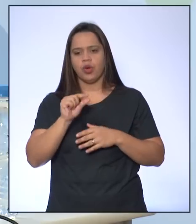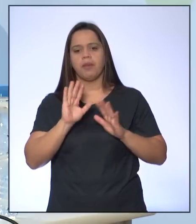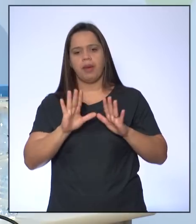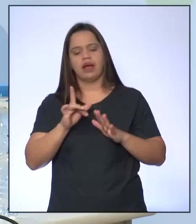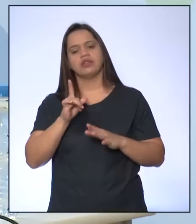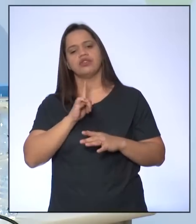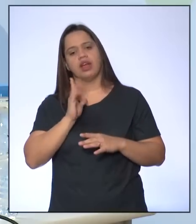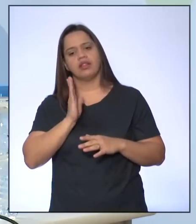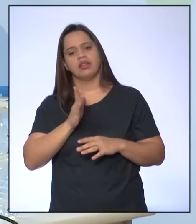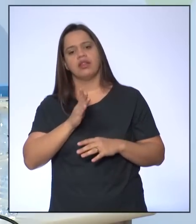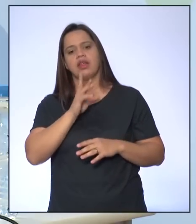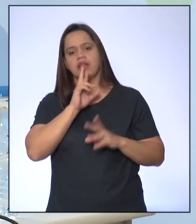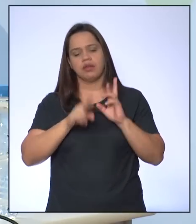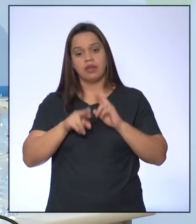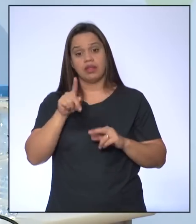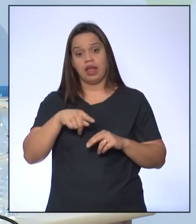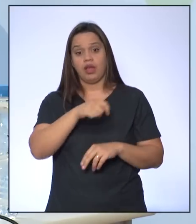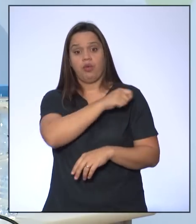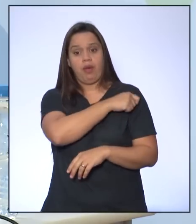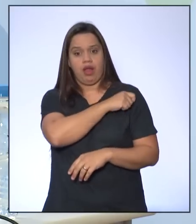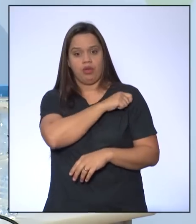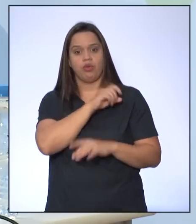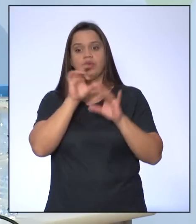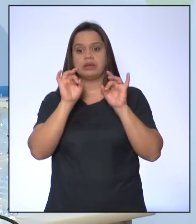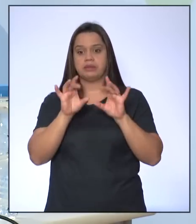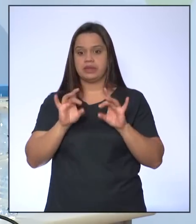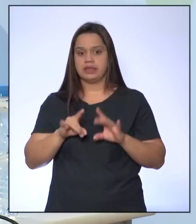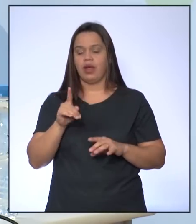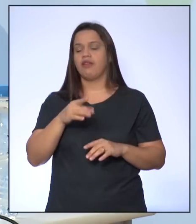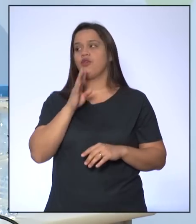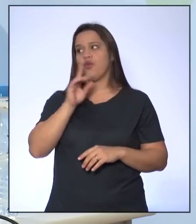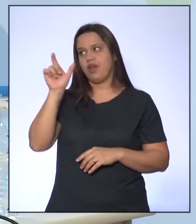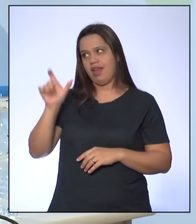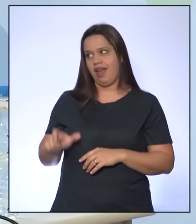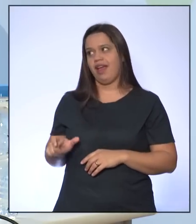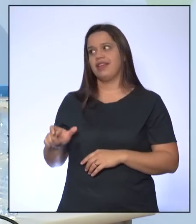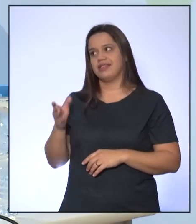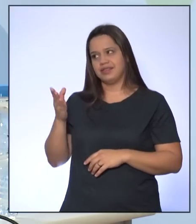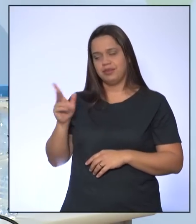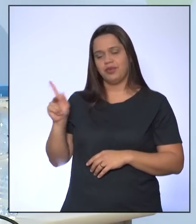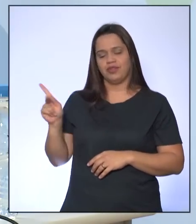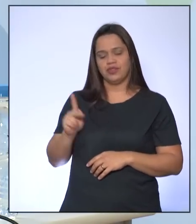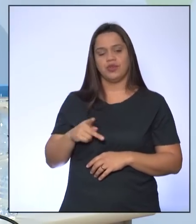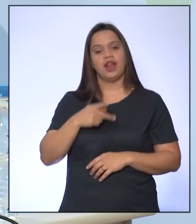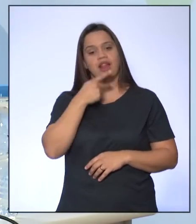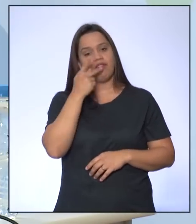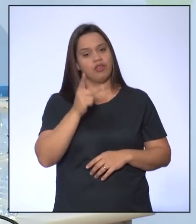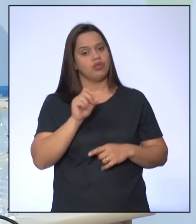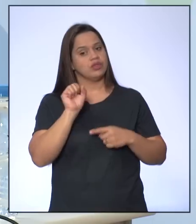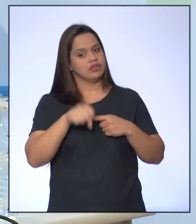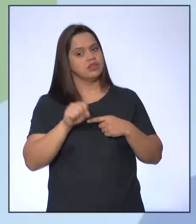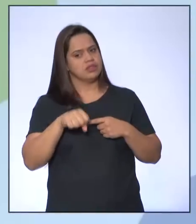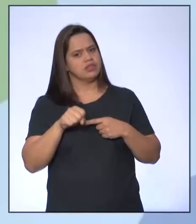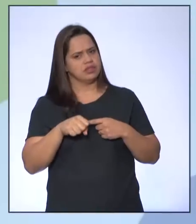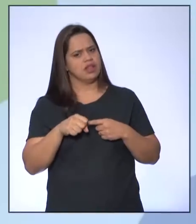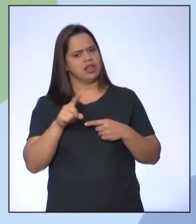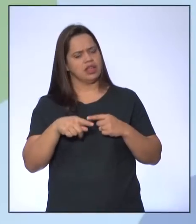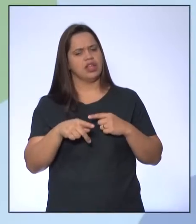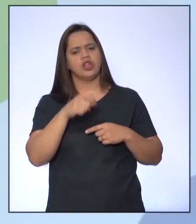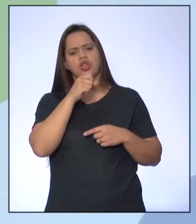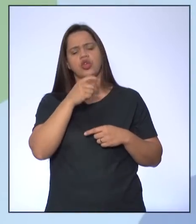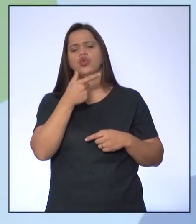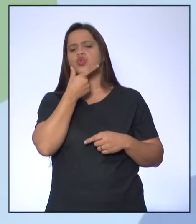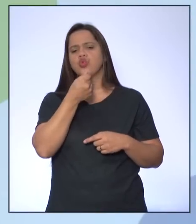muito especial, a Heloísa, ela falou que te conhece. Ela disse que sim, que os homens das